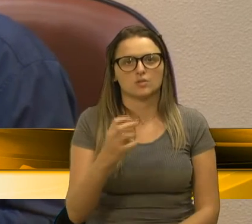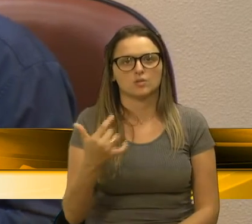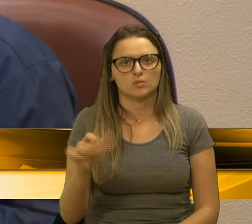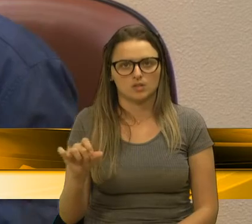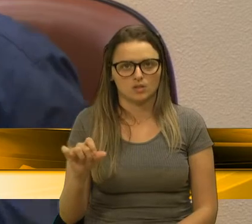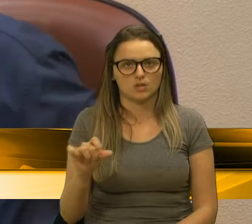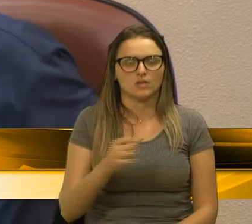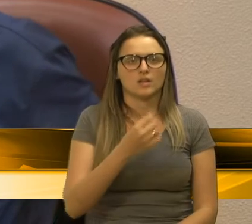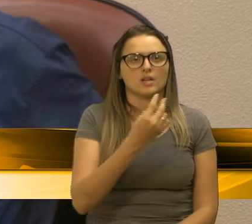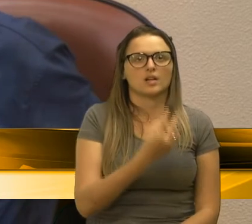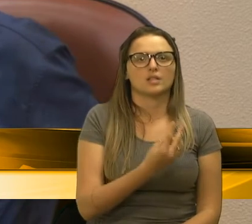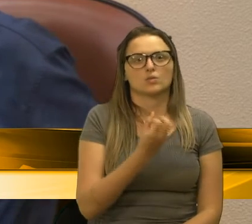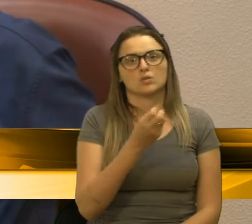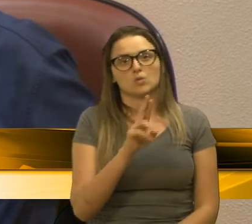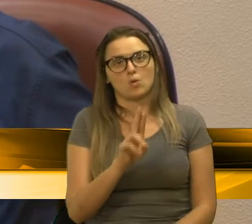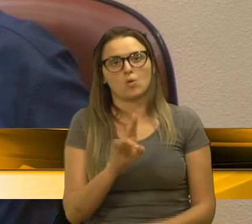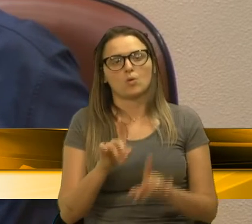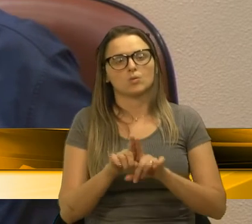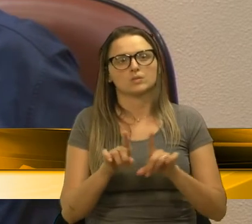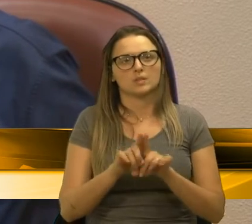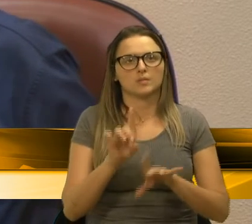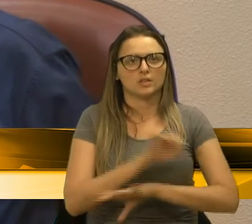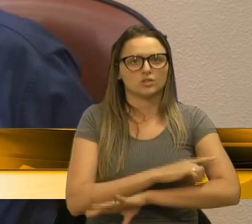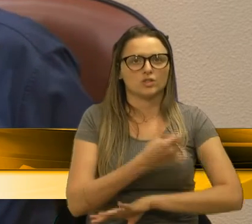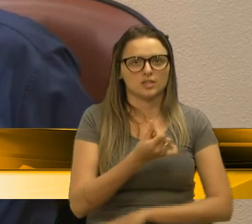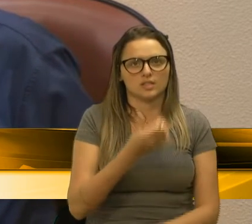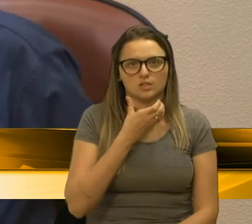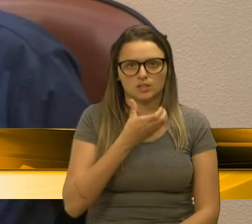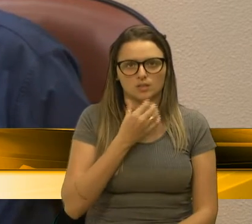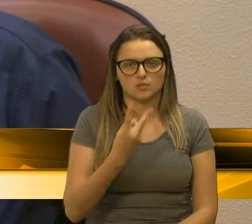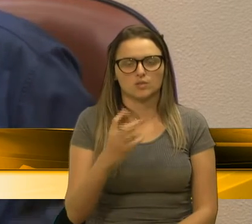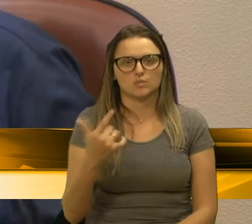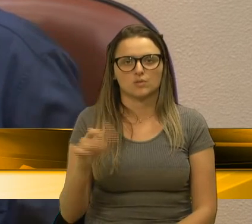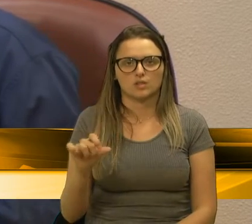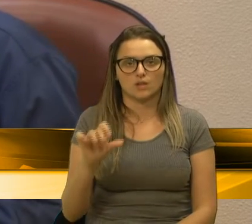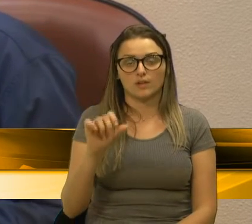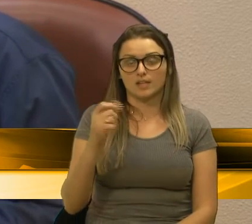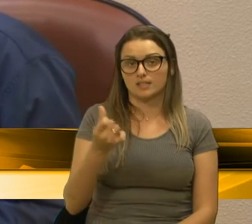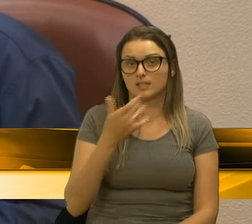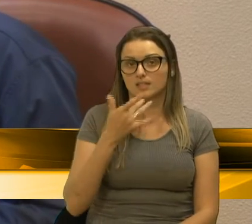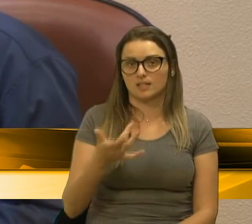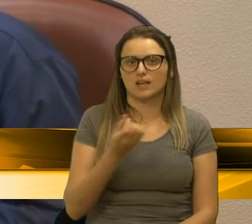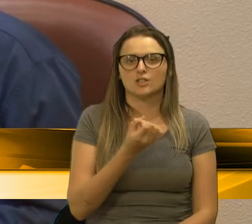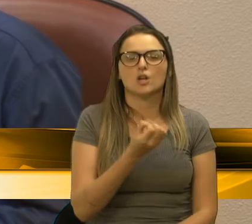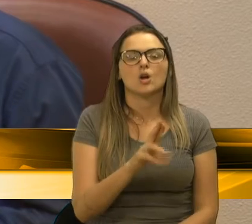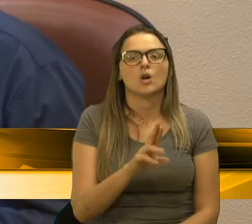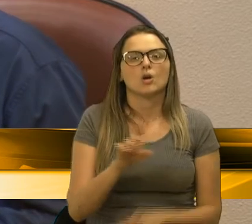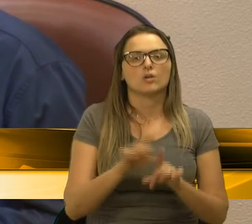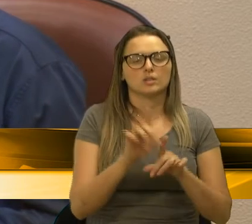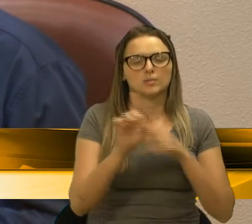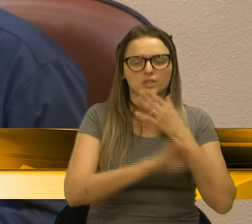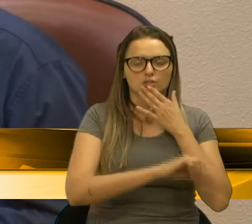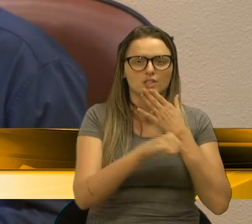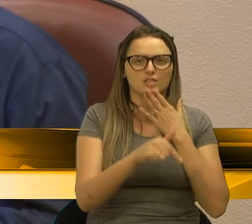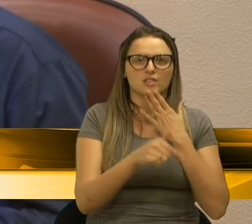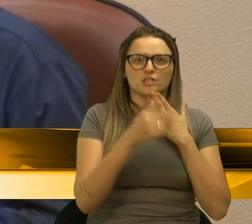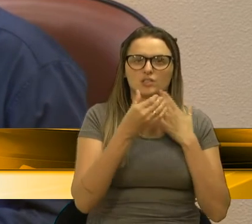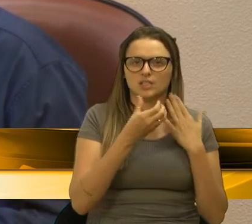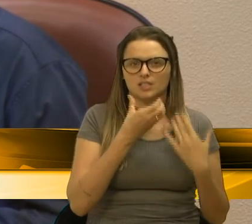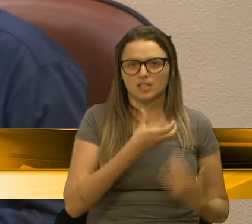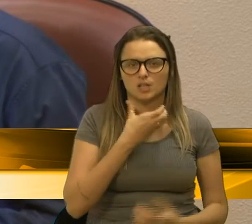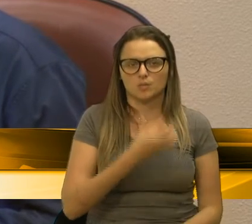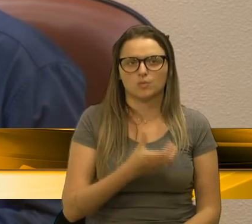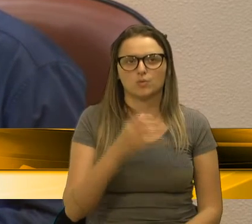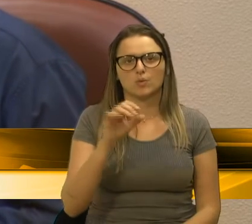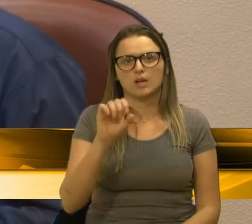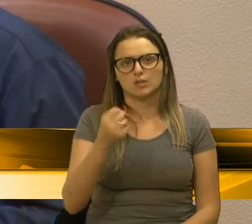2019, às 14, ou alternativamente no dia 6 ou 12 de 2019, às 18, ou alternativamente no dia 7 do 12 de